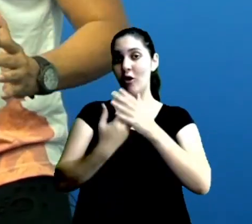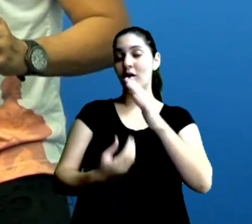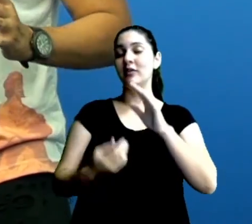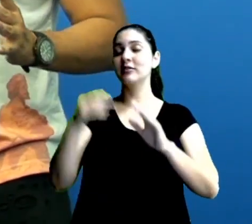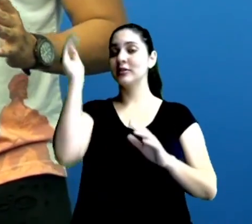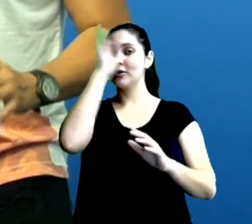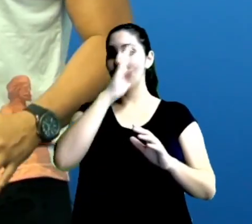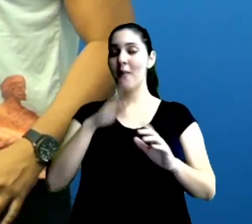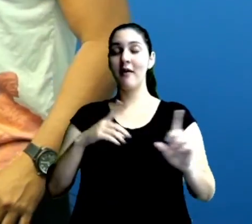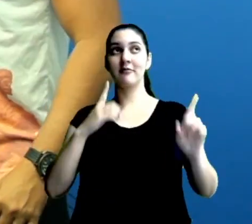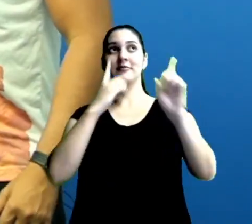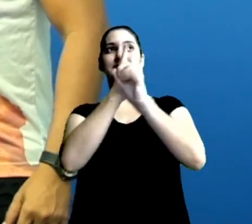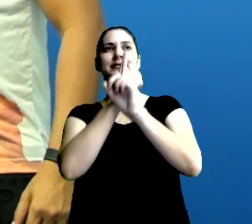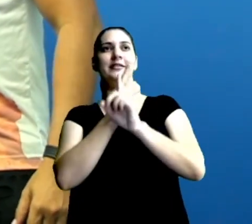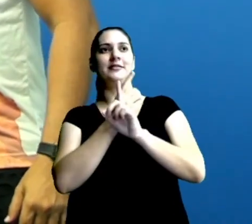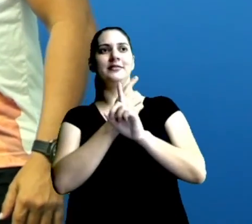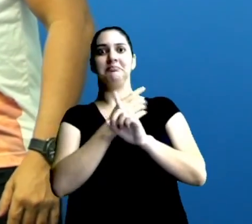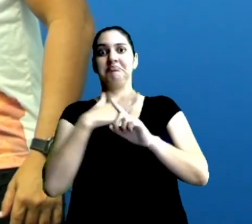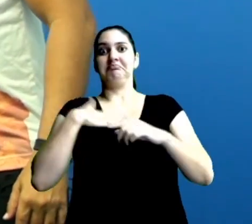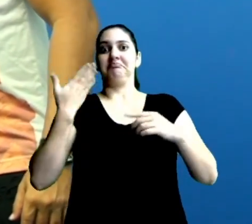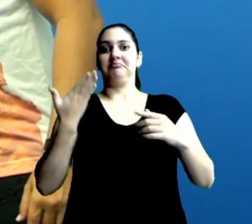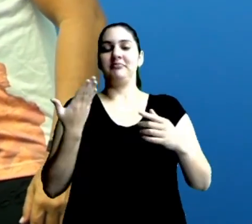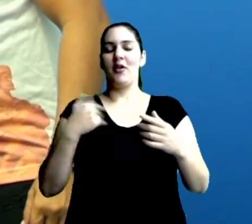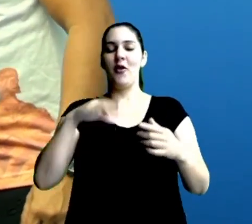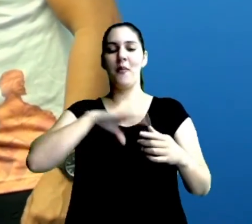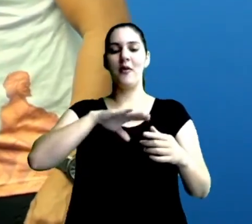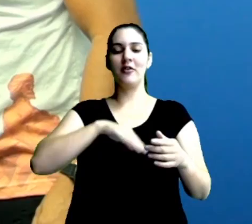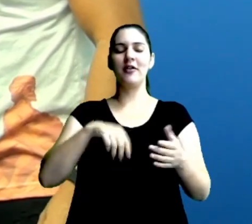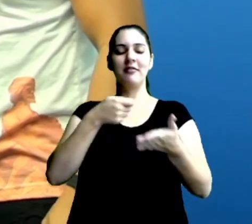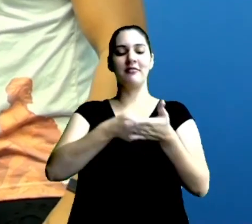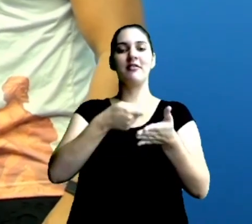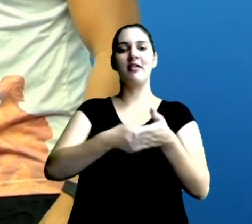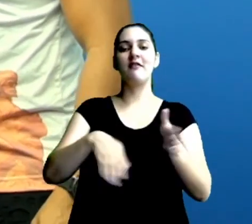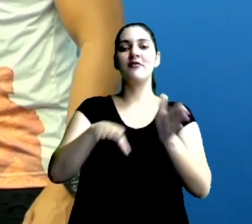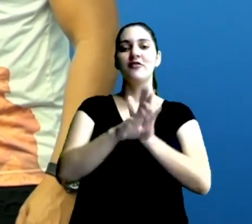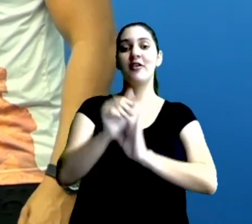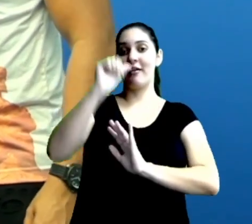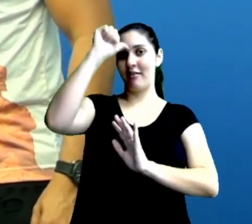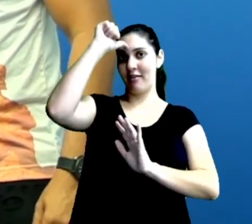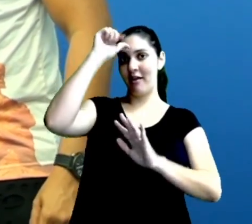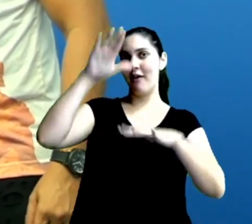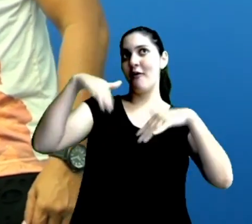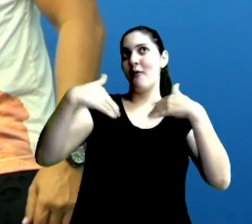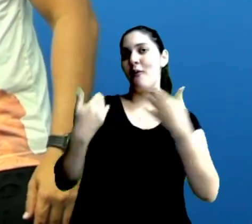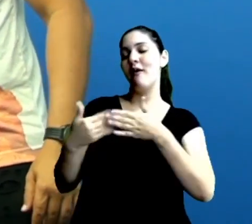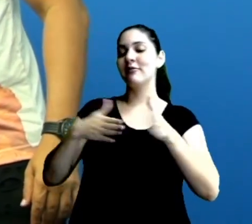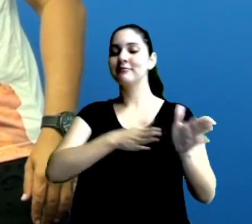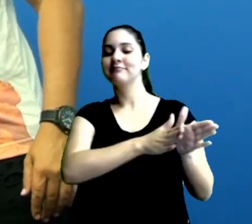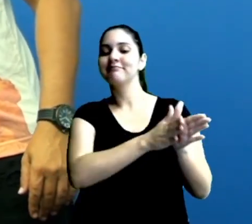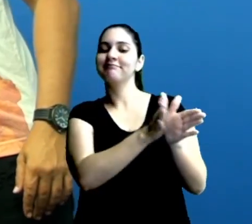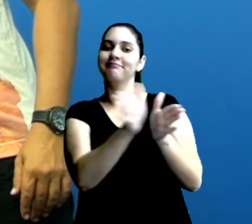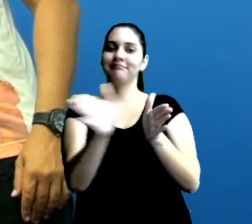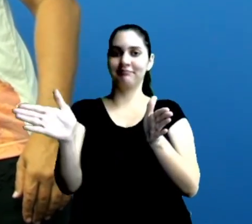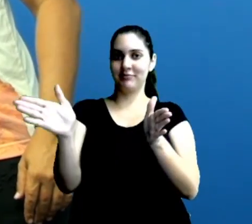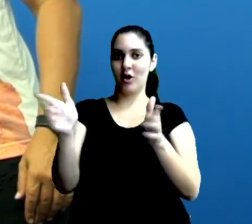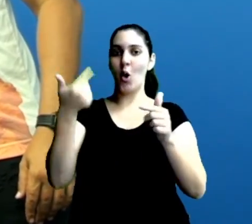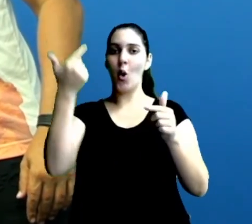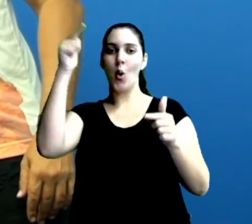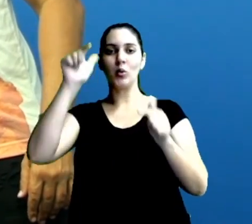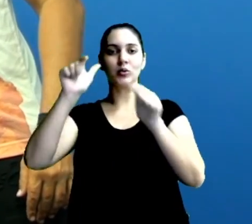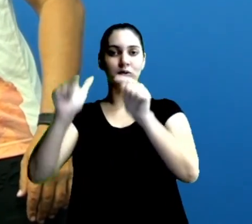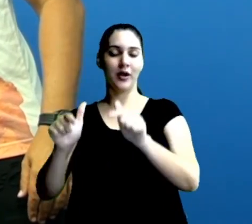maneira por acaso. Os portugueses tentavam chegar às Índias, quando foi desviada a rota e